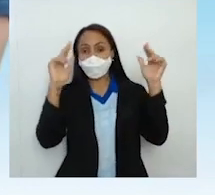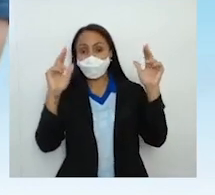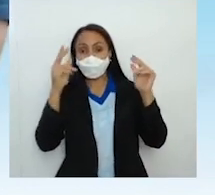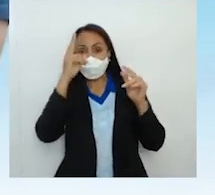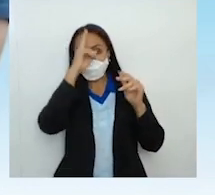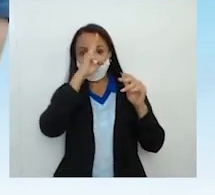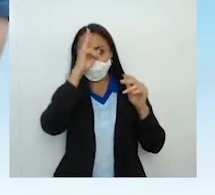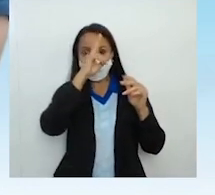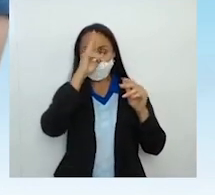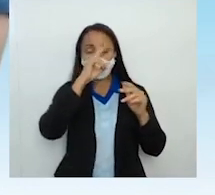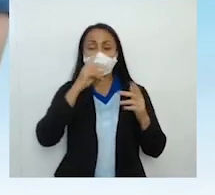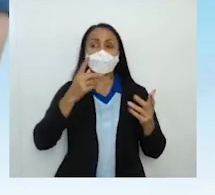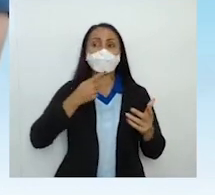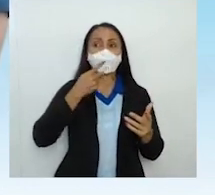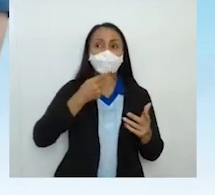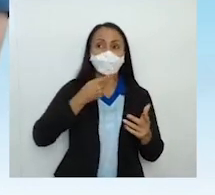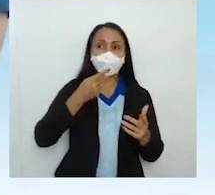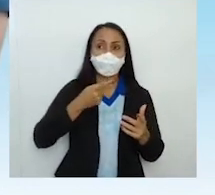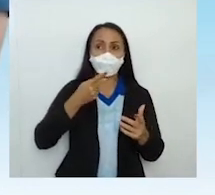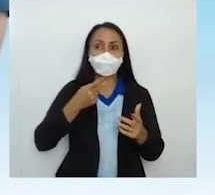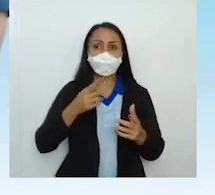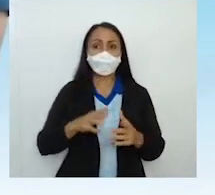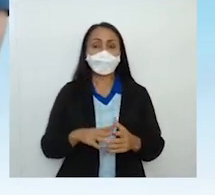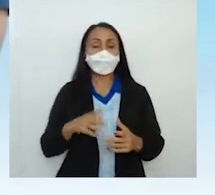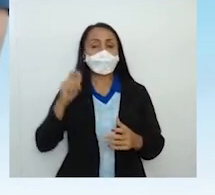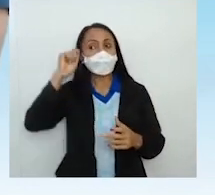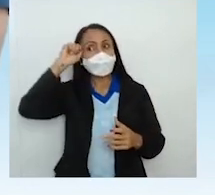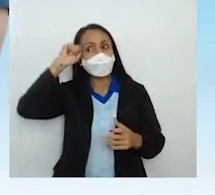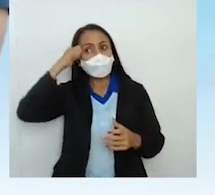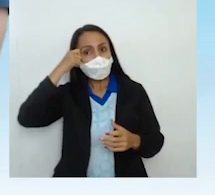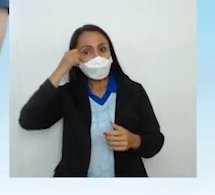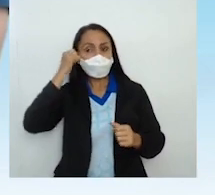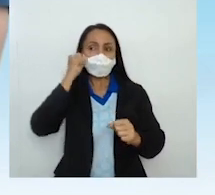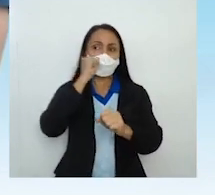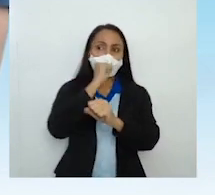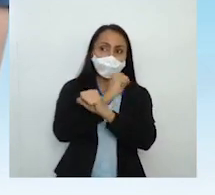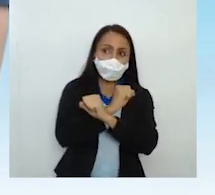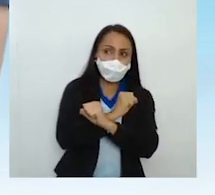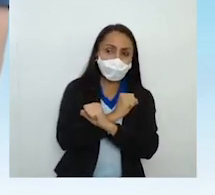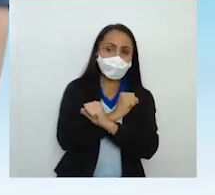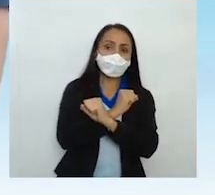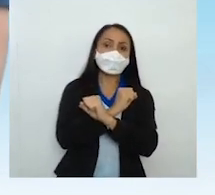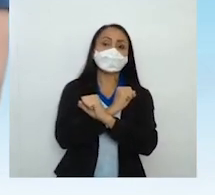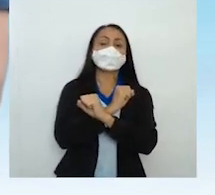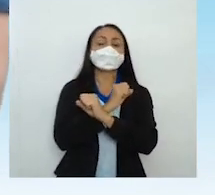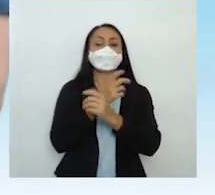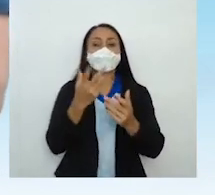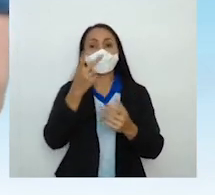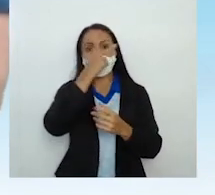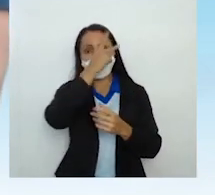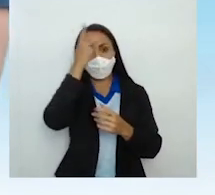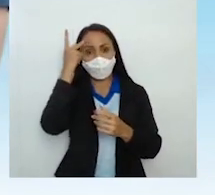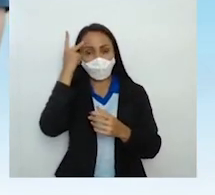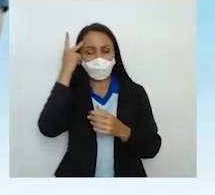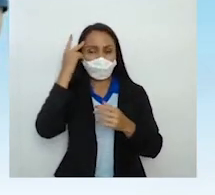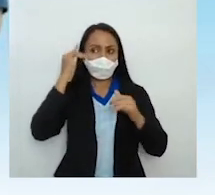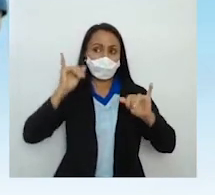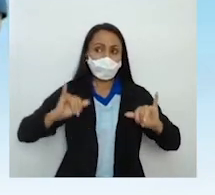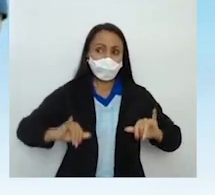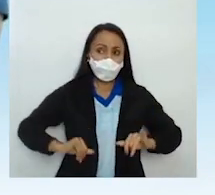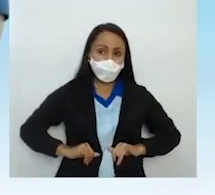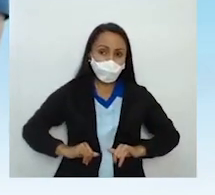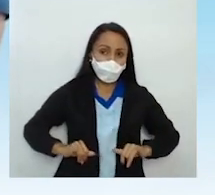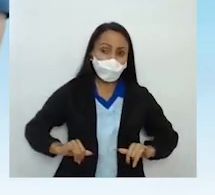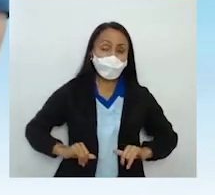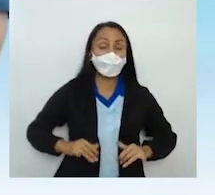gente fala, não é, professor, a questão de escravos. Na verdade, são pessoas escravizadas. Pessoas escravizadas. Infelizmente,